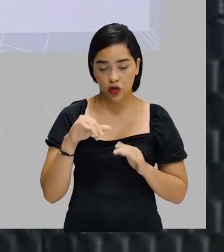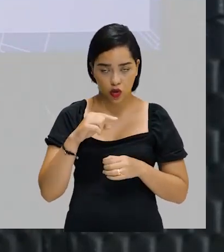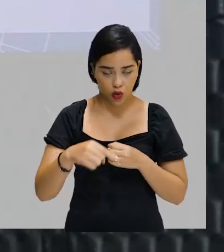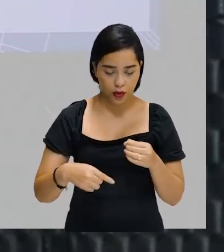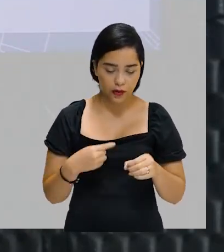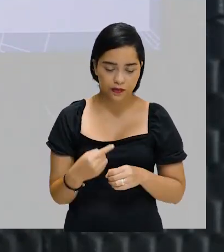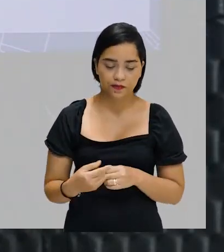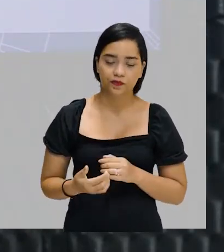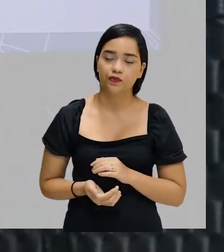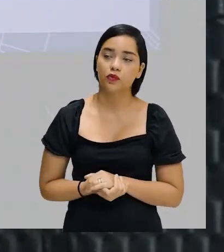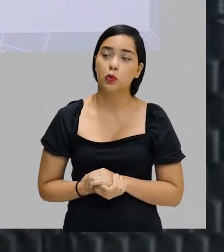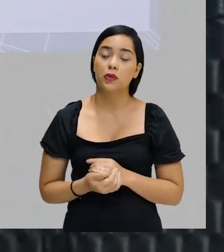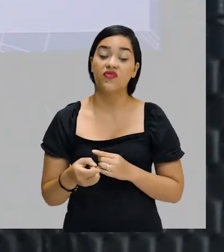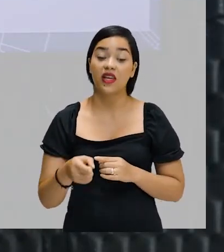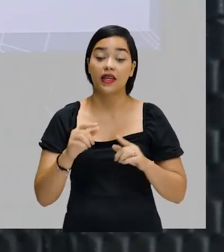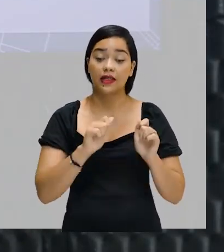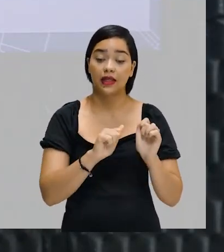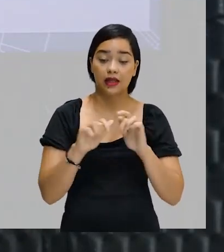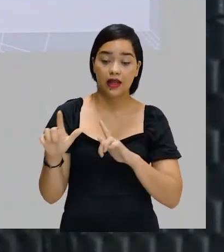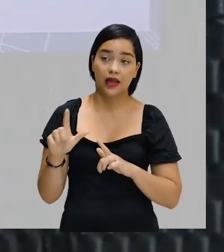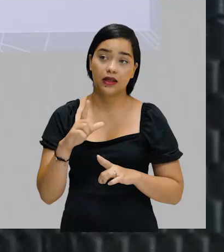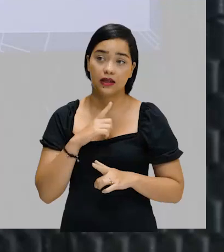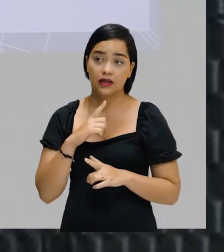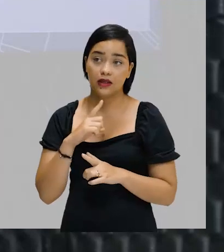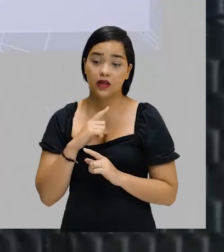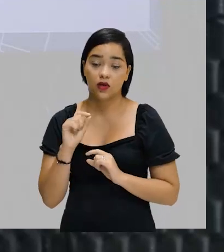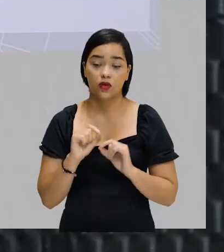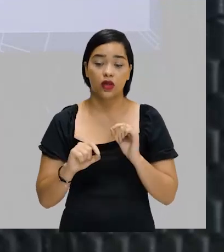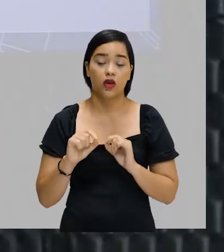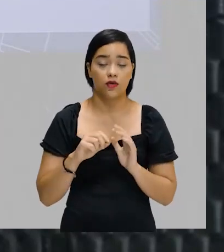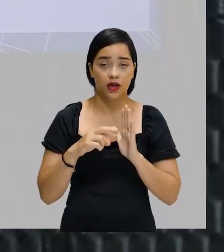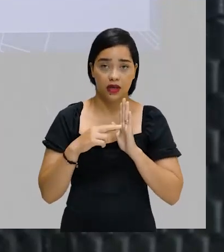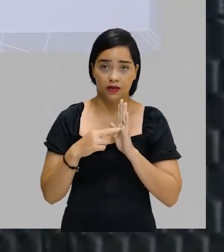certo? Aqui na tela nós temos uma